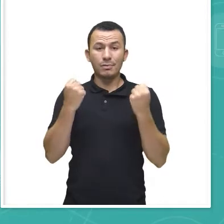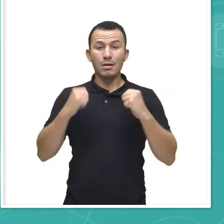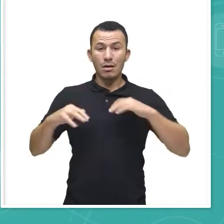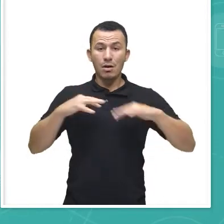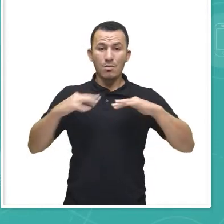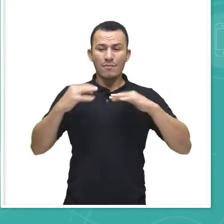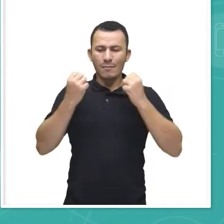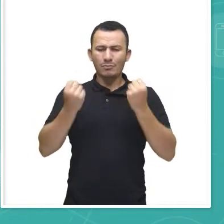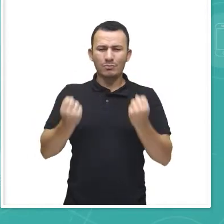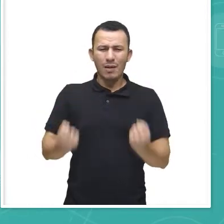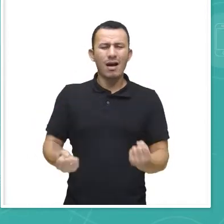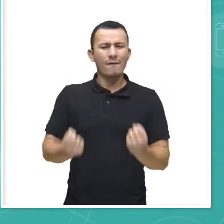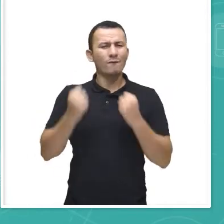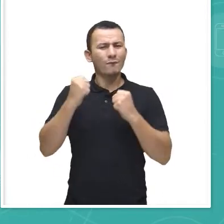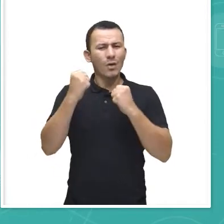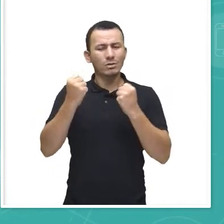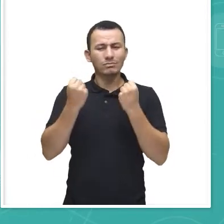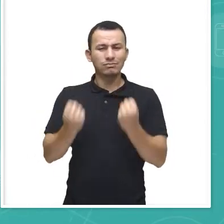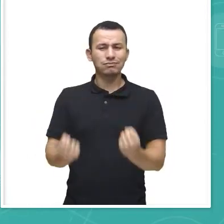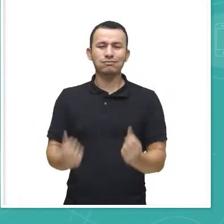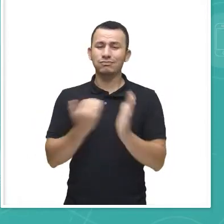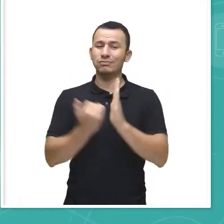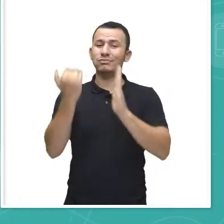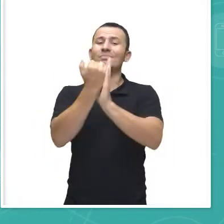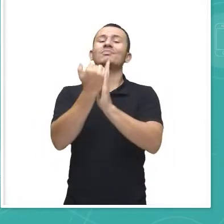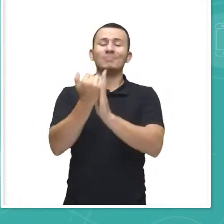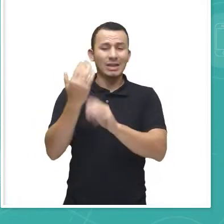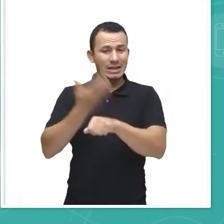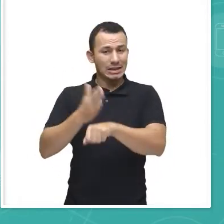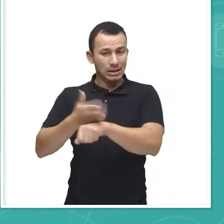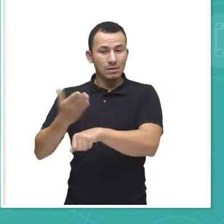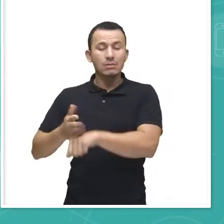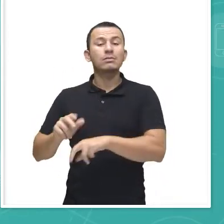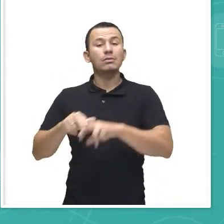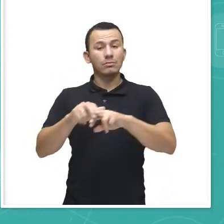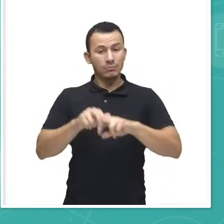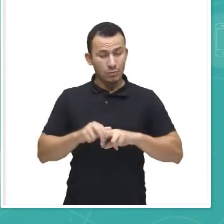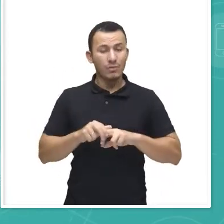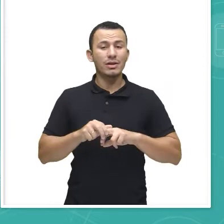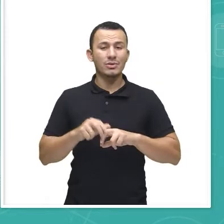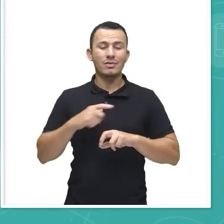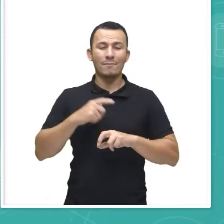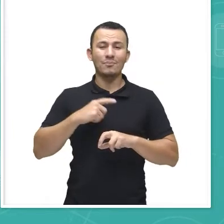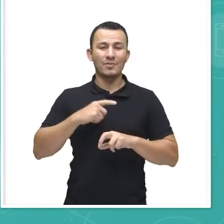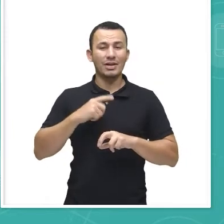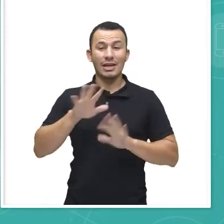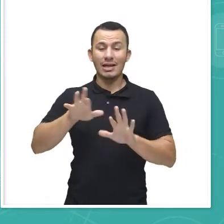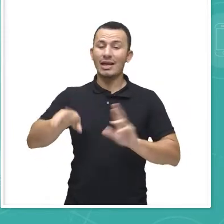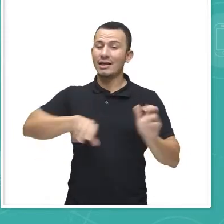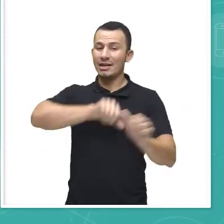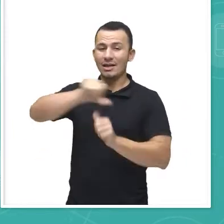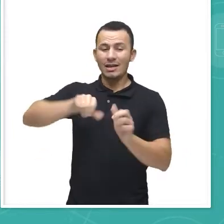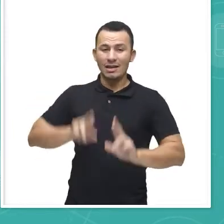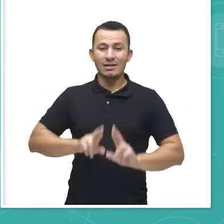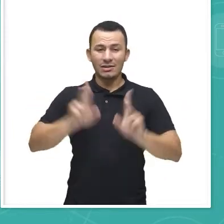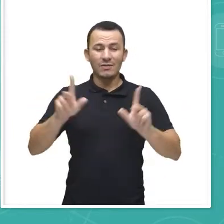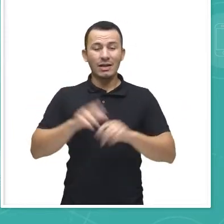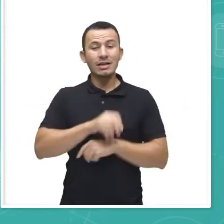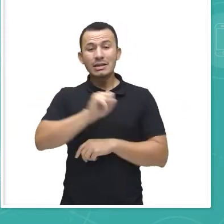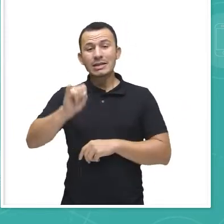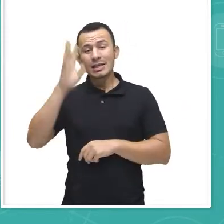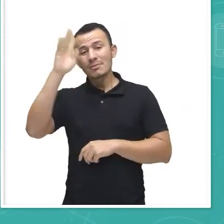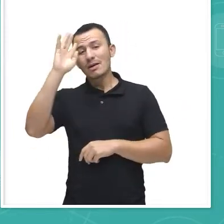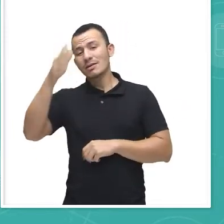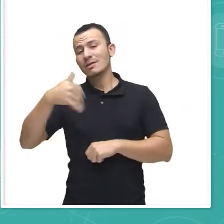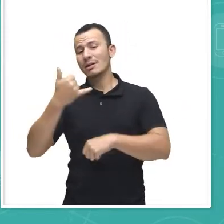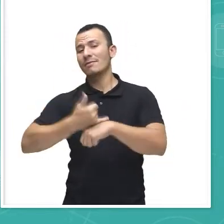fazendo uma força nos braços muito maior, certo? Então aí ele gera um efeito contrário. Se fosse pesado, né?